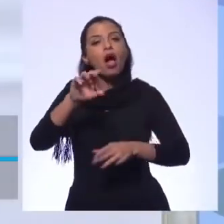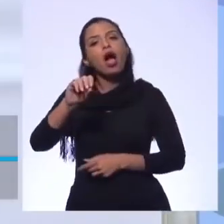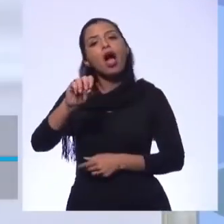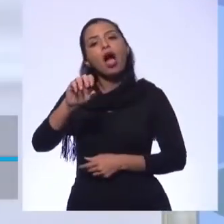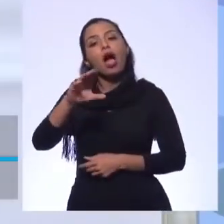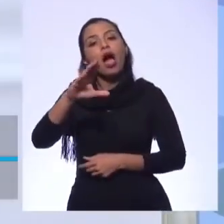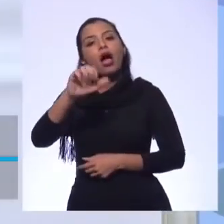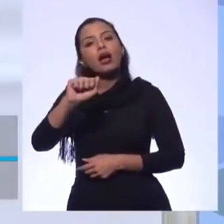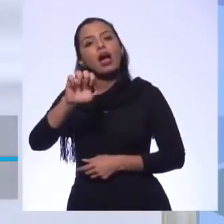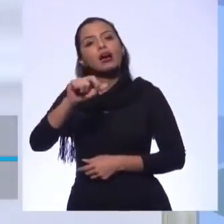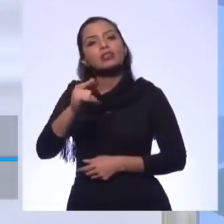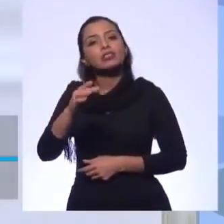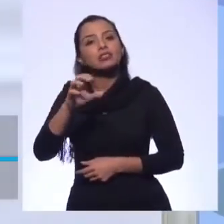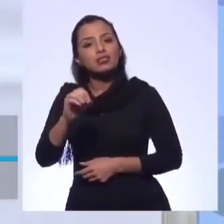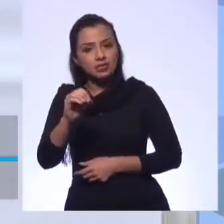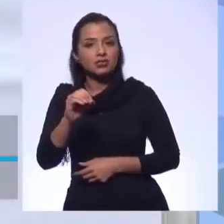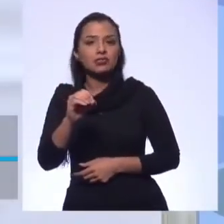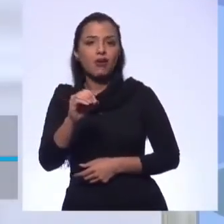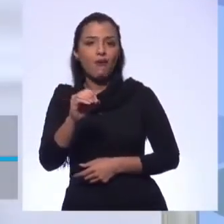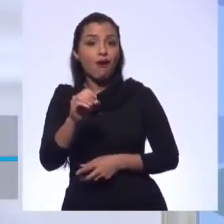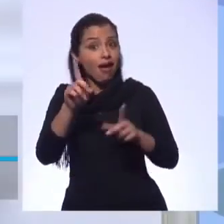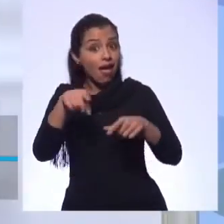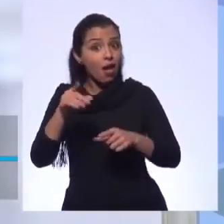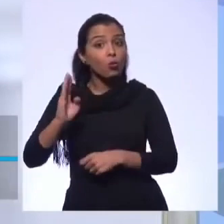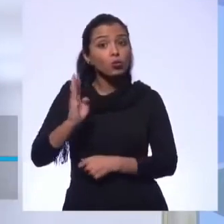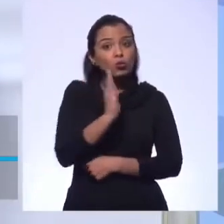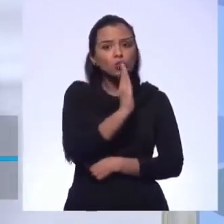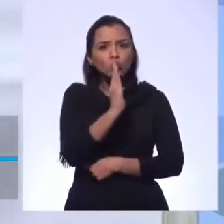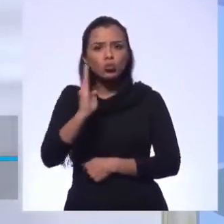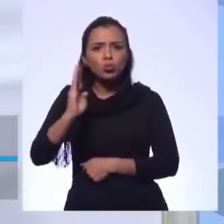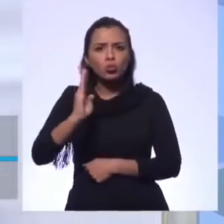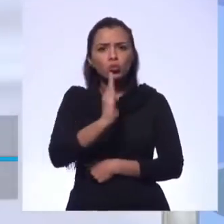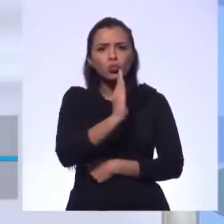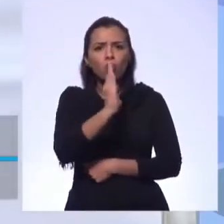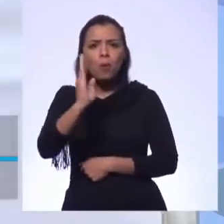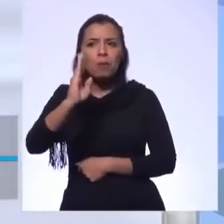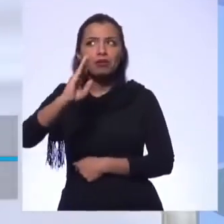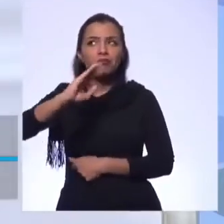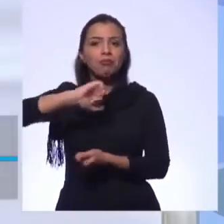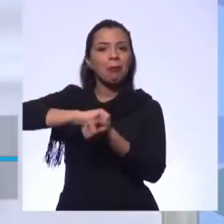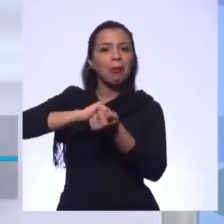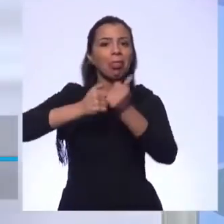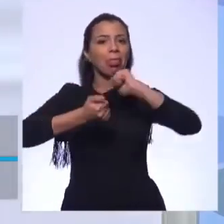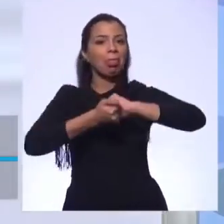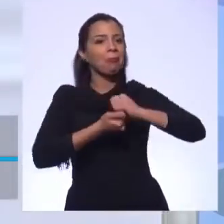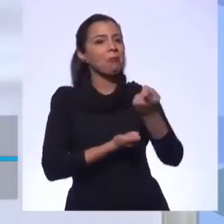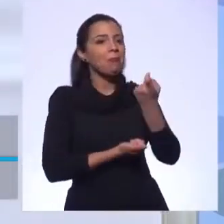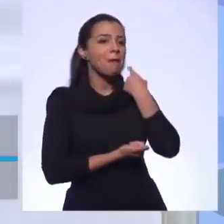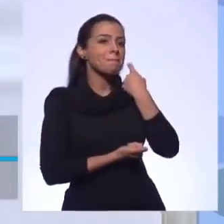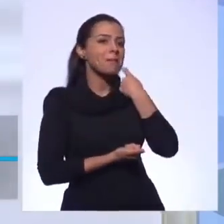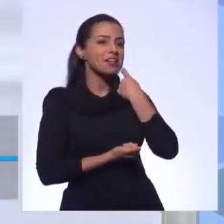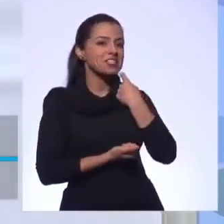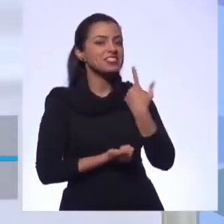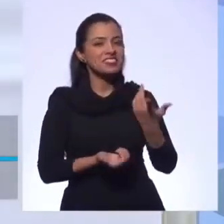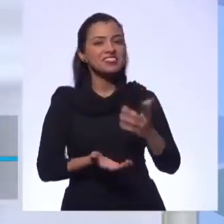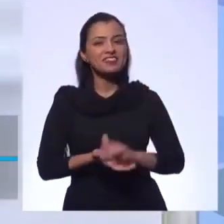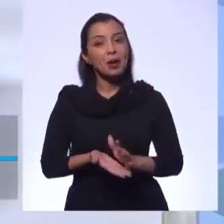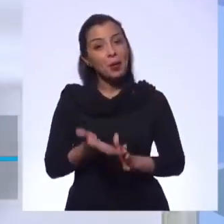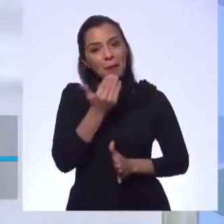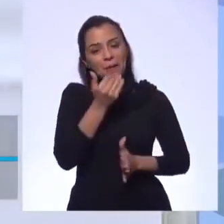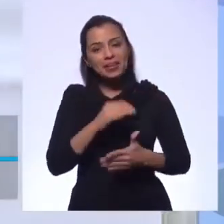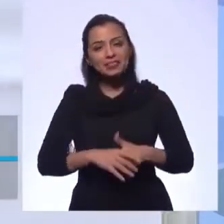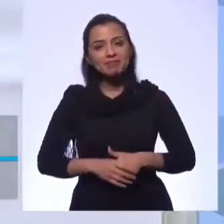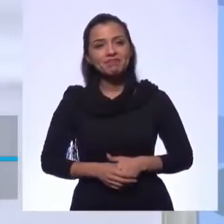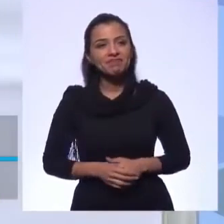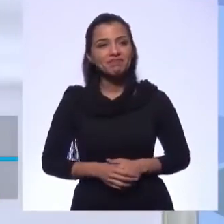Cação é um tubarão, a gente muda de nome para comer, né? Porque fica mais bonitinho, ganha um nome comercial, tá? Então é a mesma coisa. Ah, antibiótico é legal, a pessoa colocar